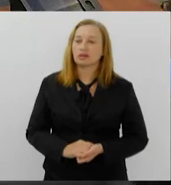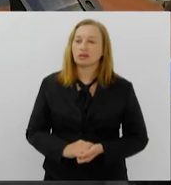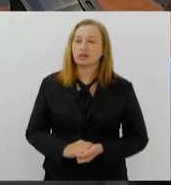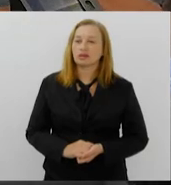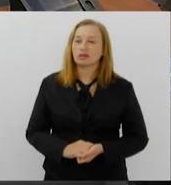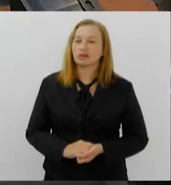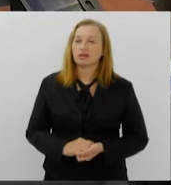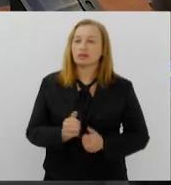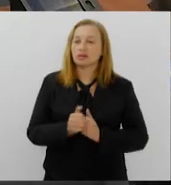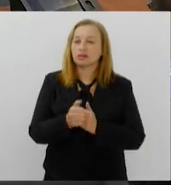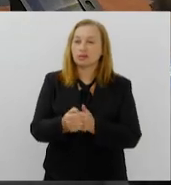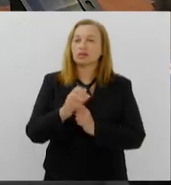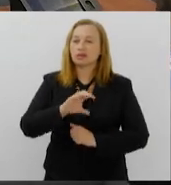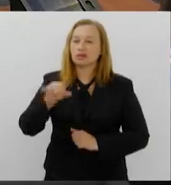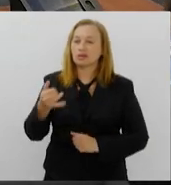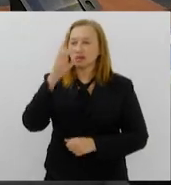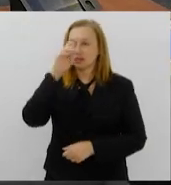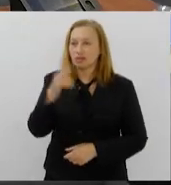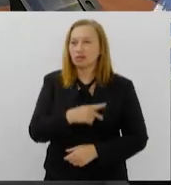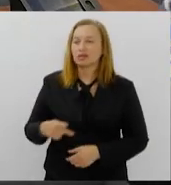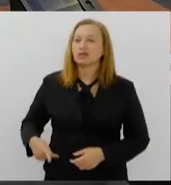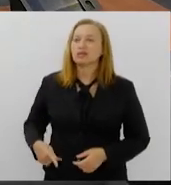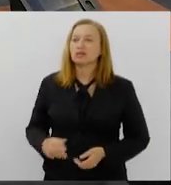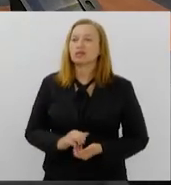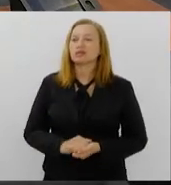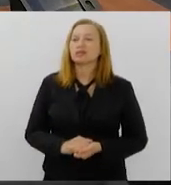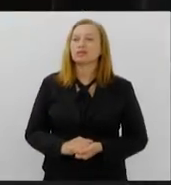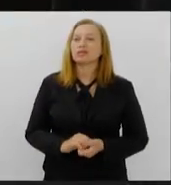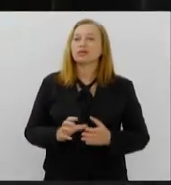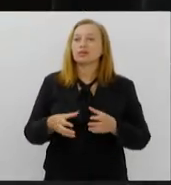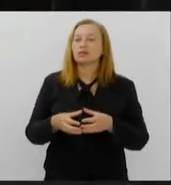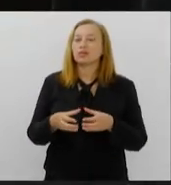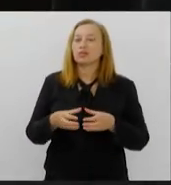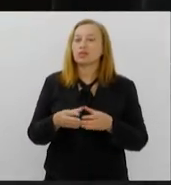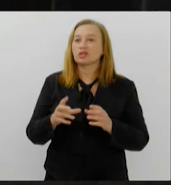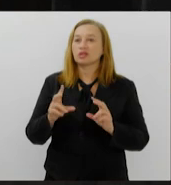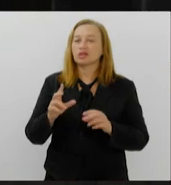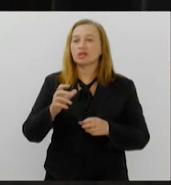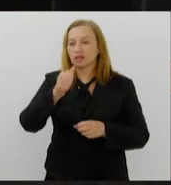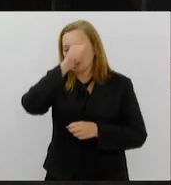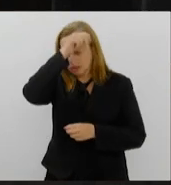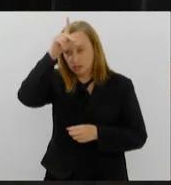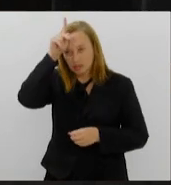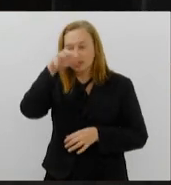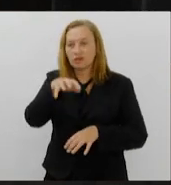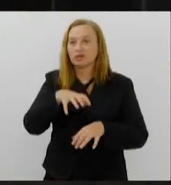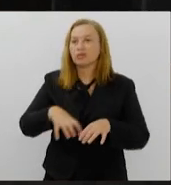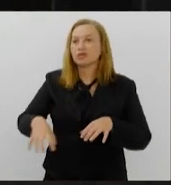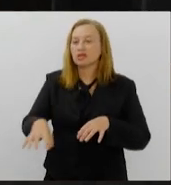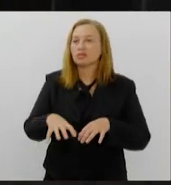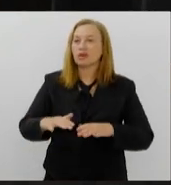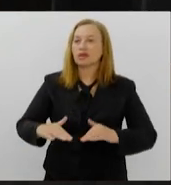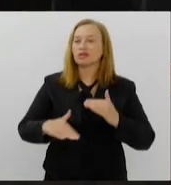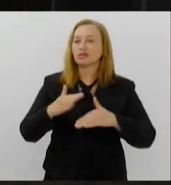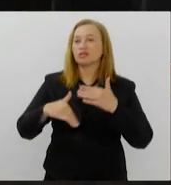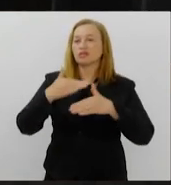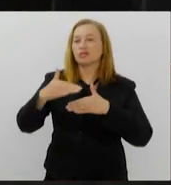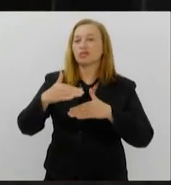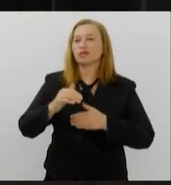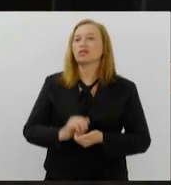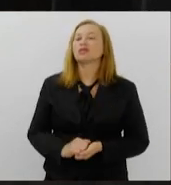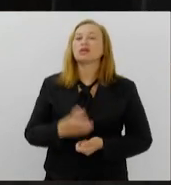Vou acompanhar o parecer da CCJ, presidente. Pela Comissão de Assuntos Municipais e Desenvolvimento Regional, deputado